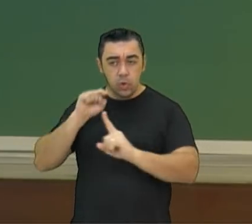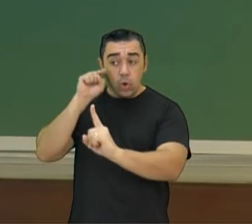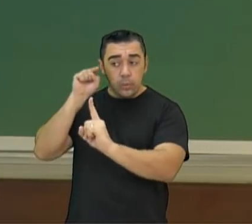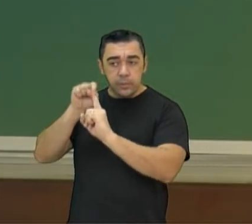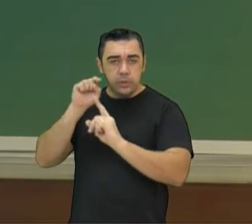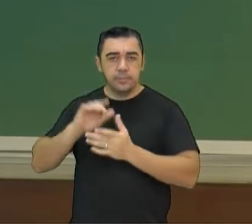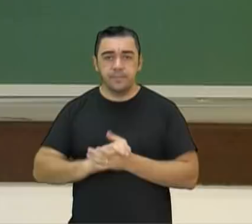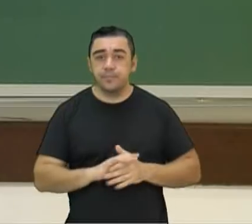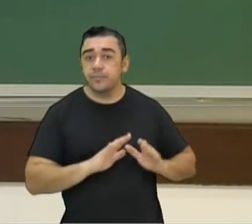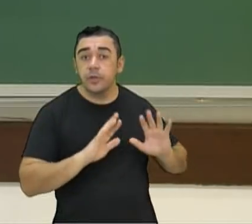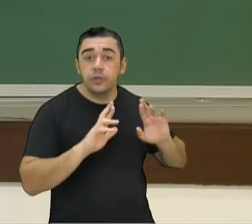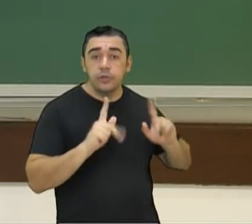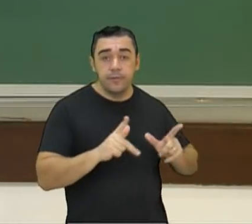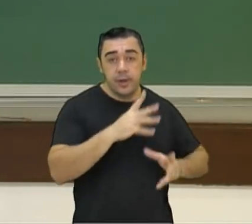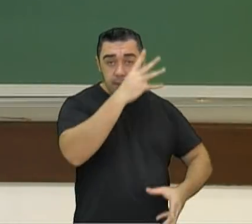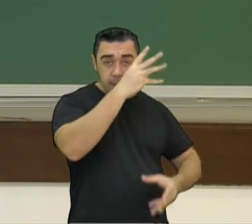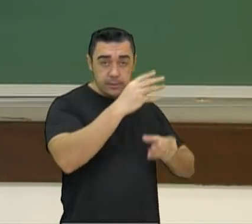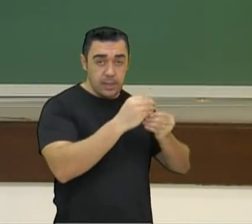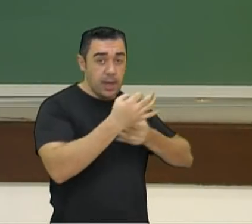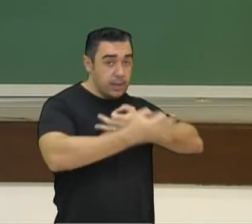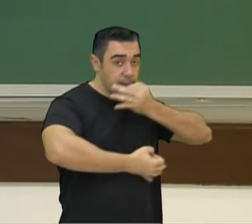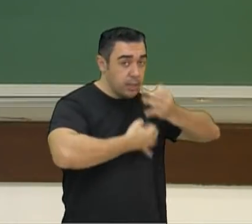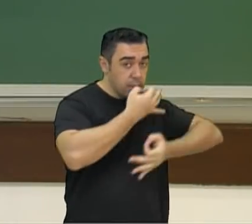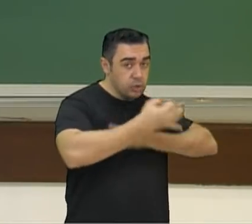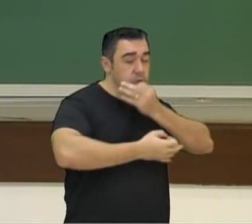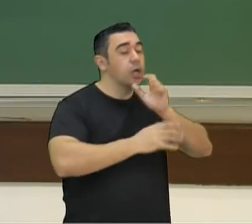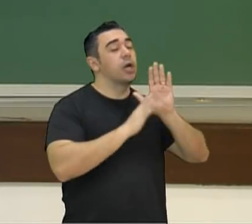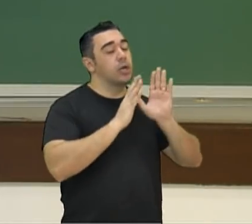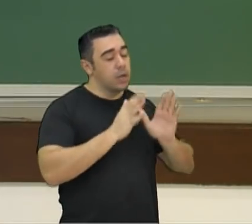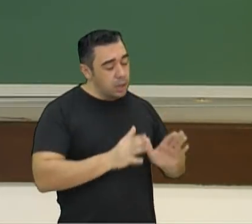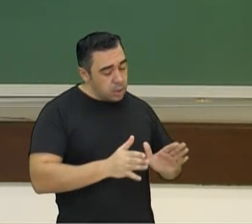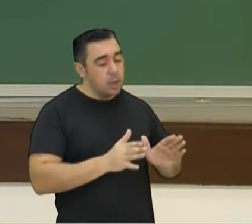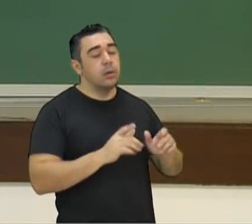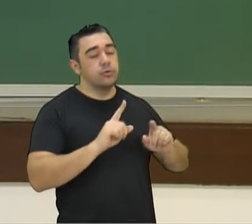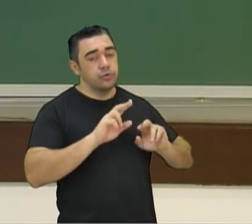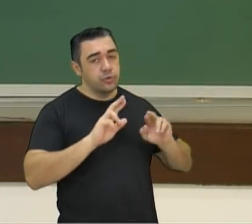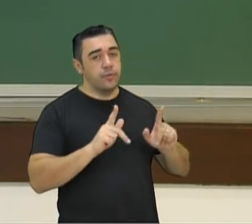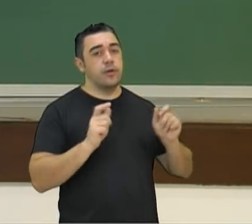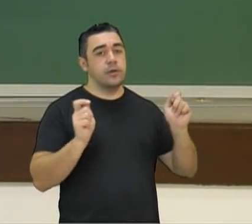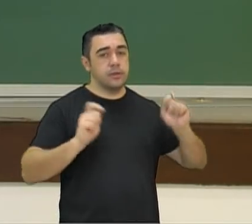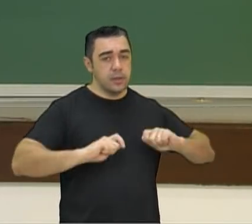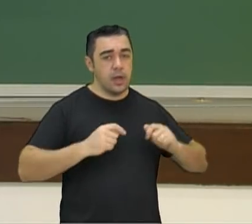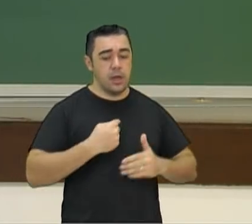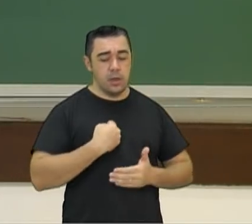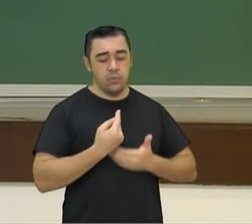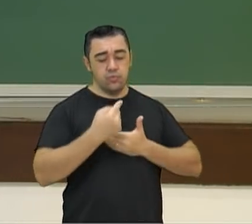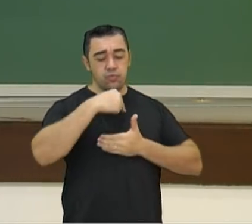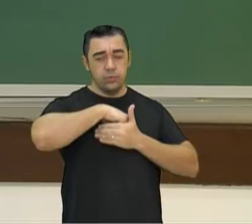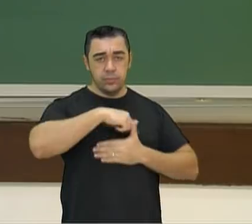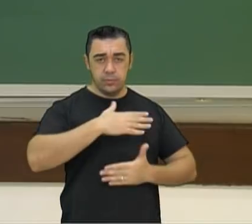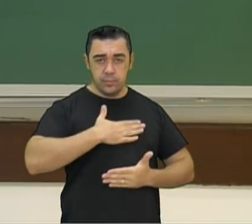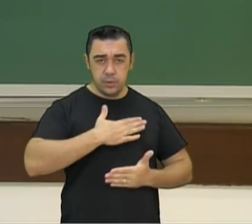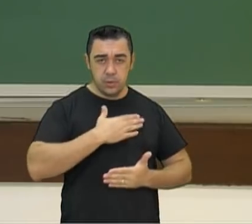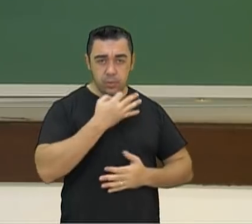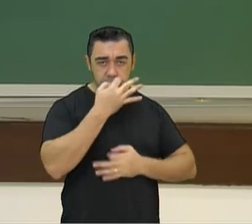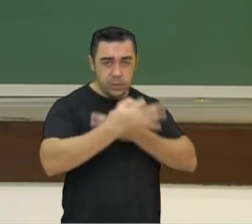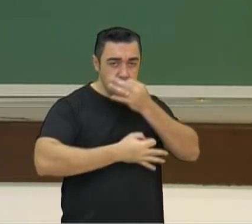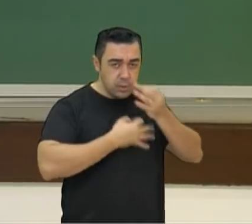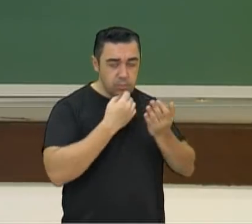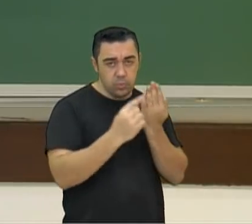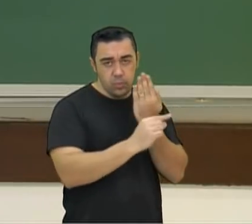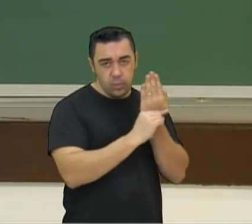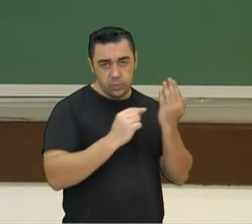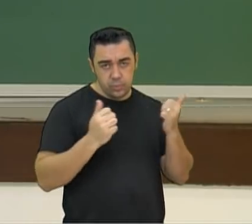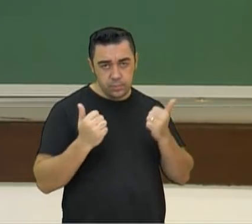objetividade. Já a resenha crítica traz a subjetividade do resenhador ou da resenhadora, do autor, né? Ou seja, traz a